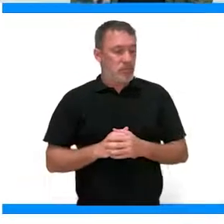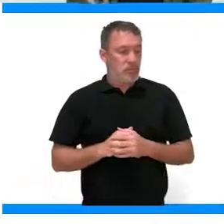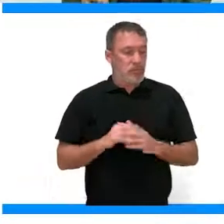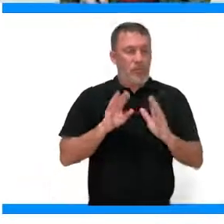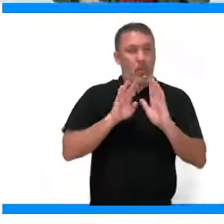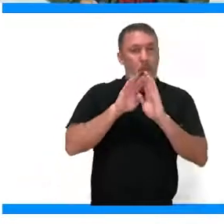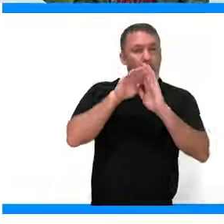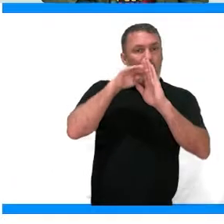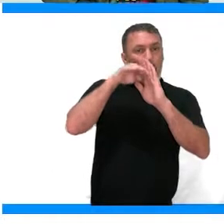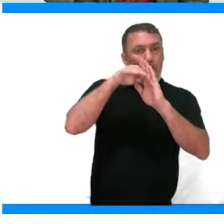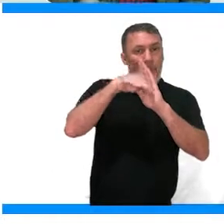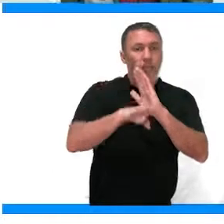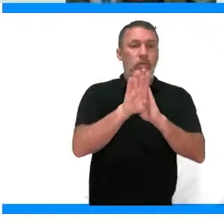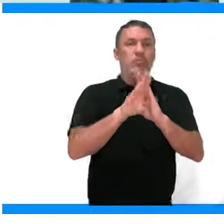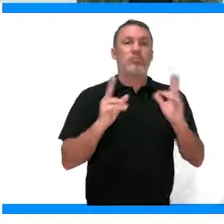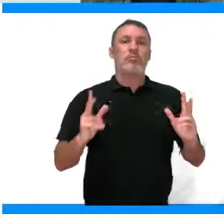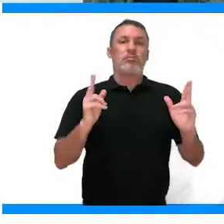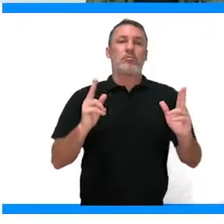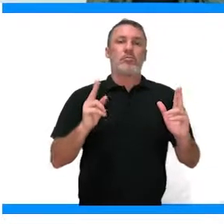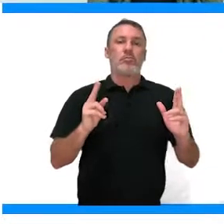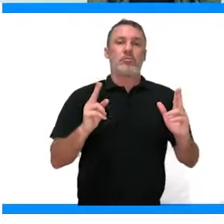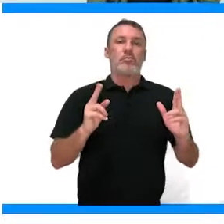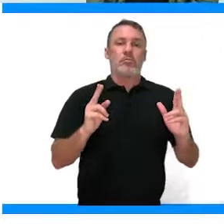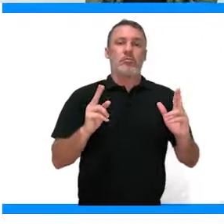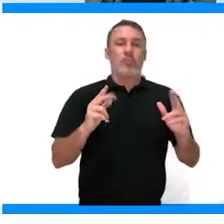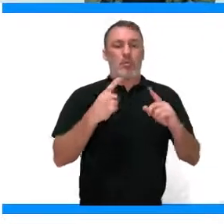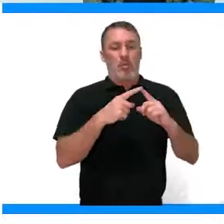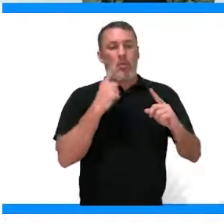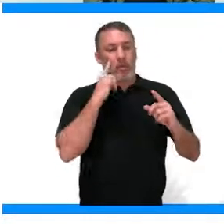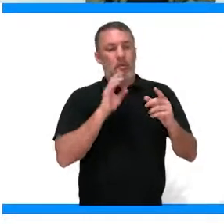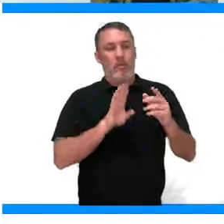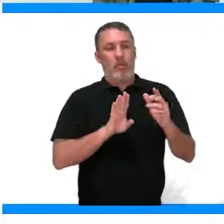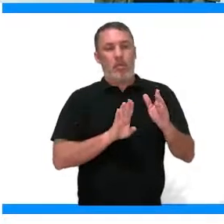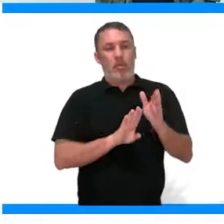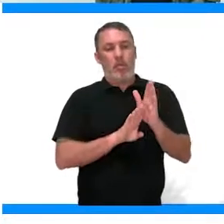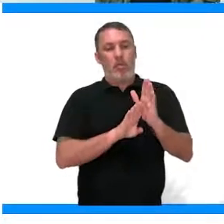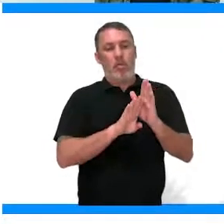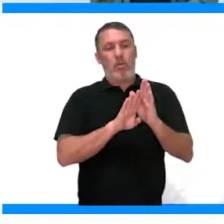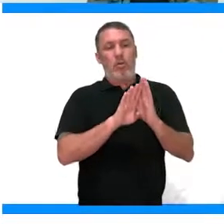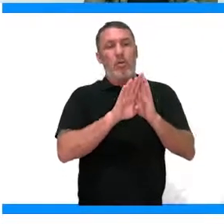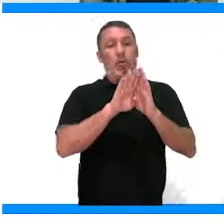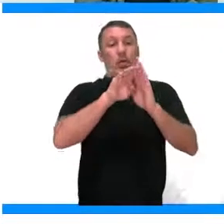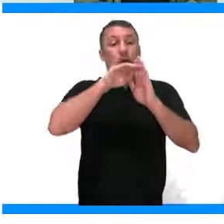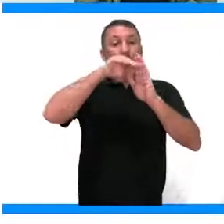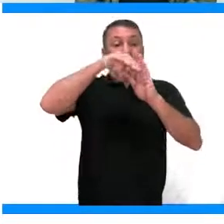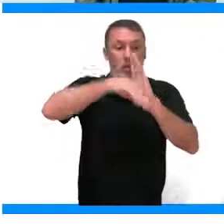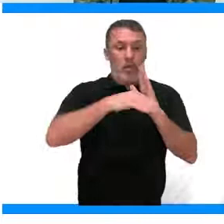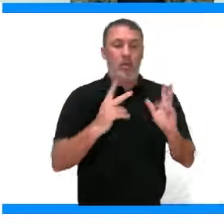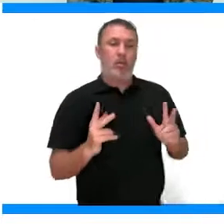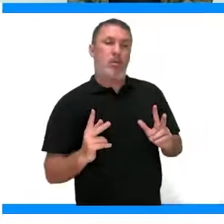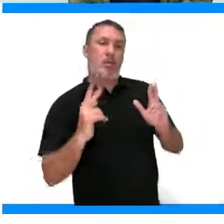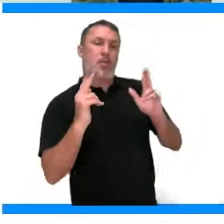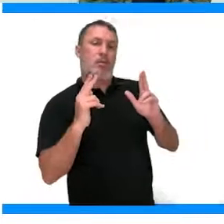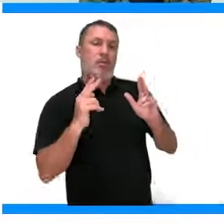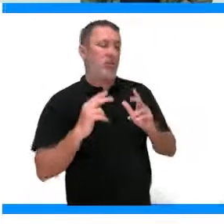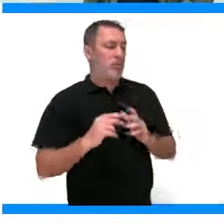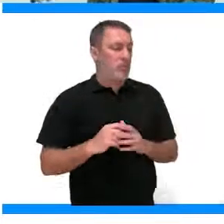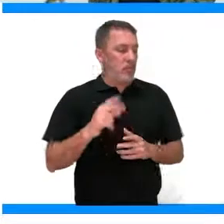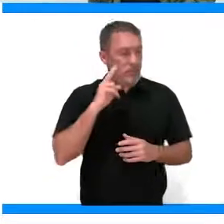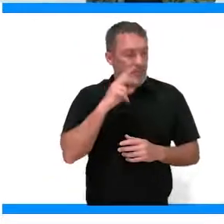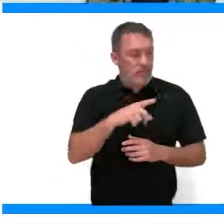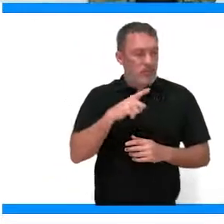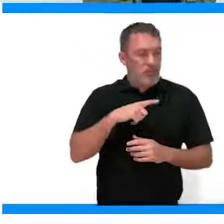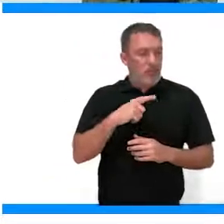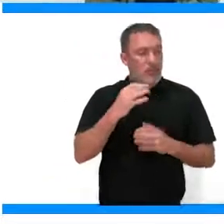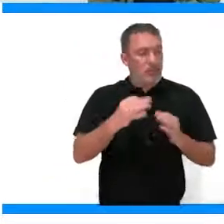De 2003 até 2006 foi o período de queda e posterior recuperação.